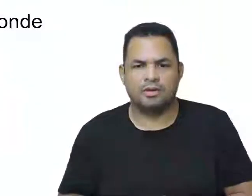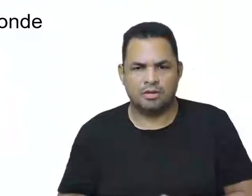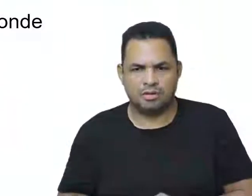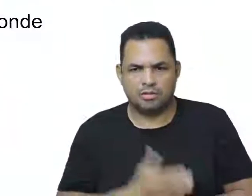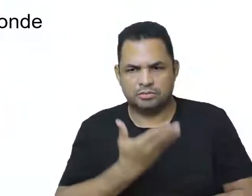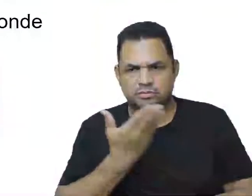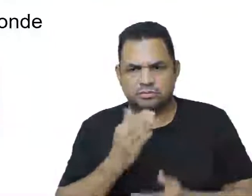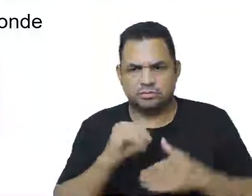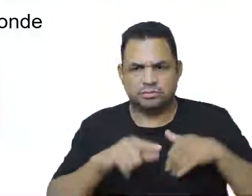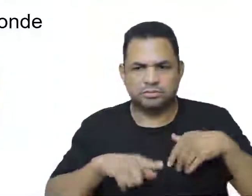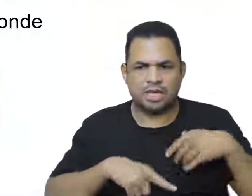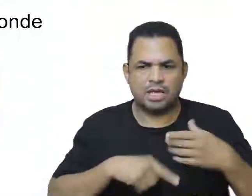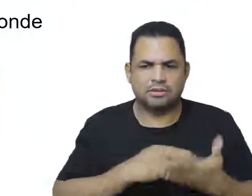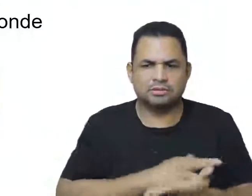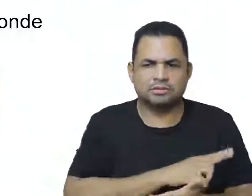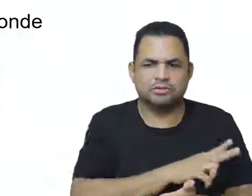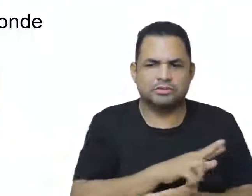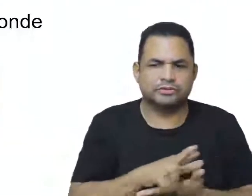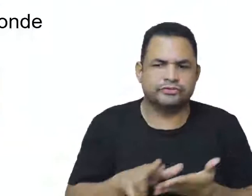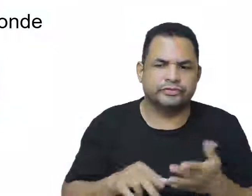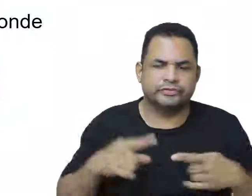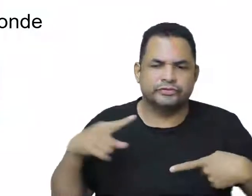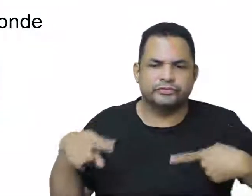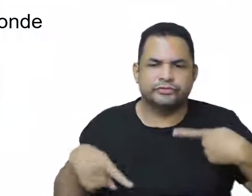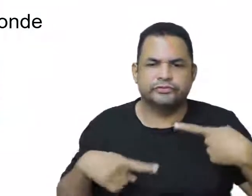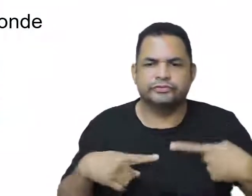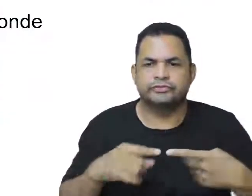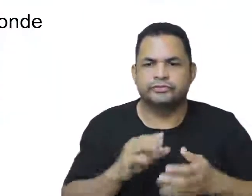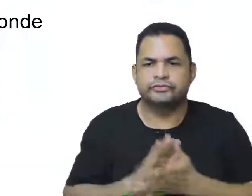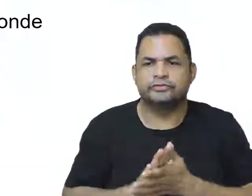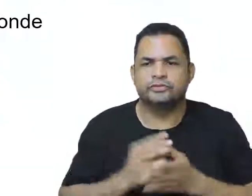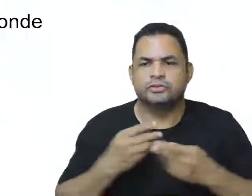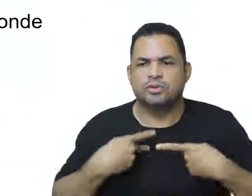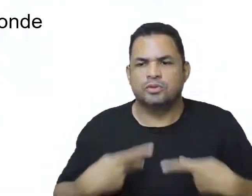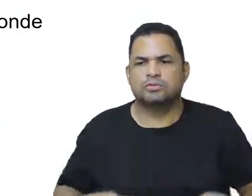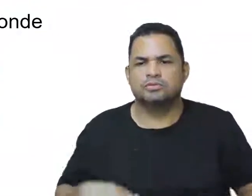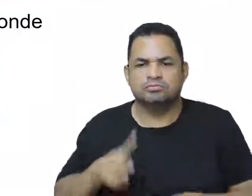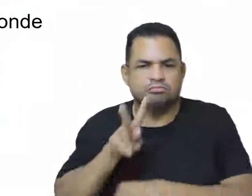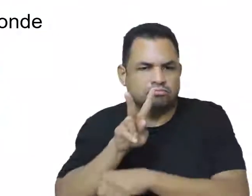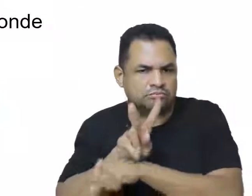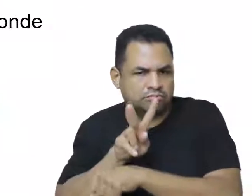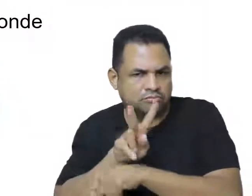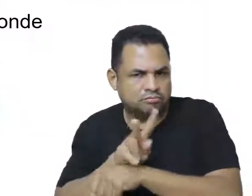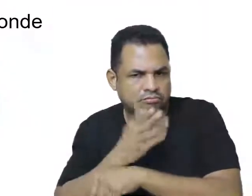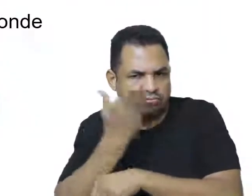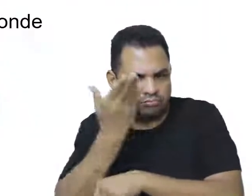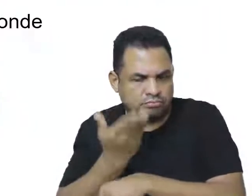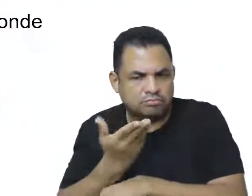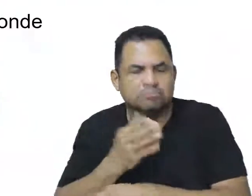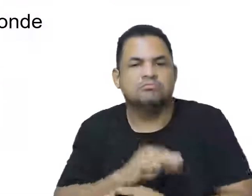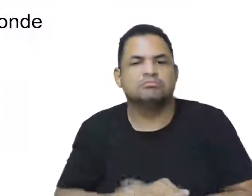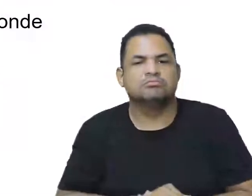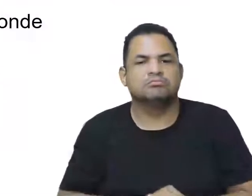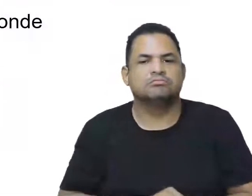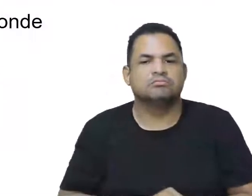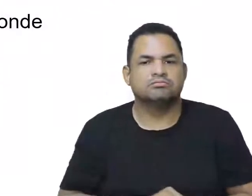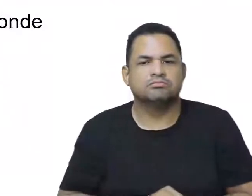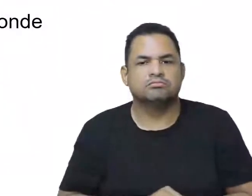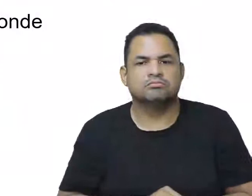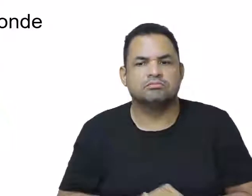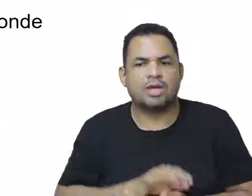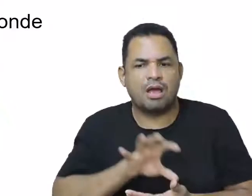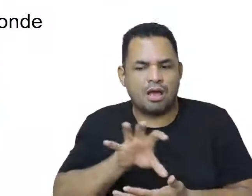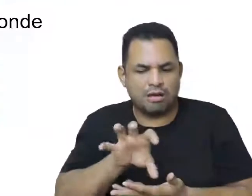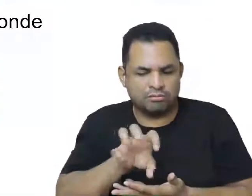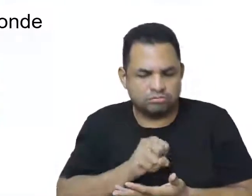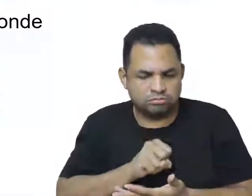epitelial desempenha várias funções no organismo, como proteção, olha a pele aqui, ó, como eu falei no início, né?